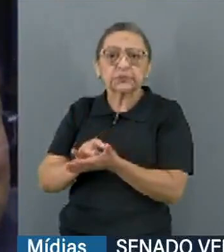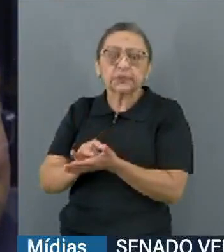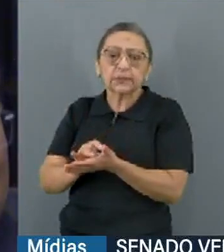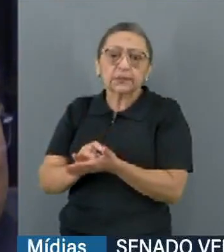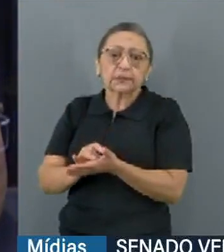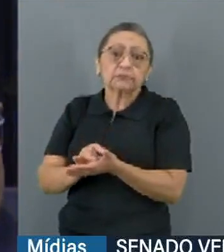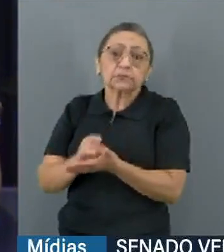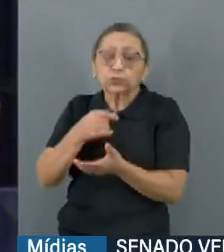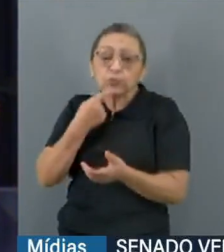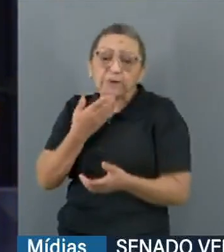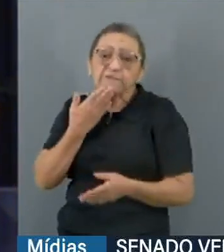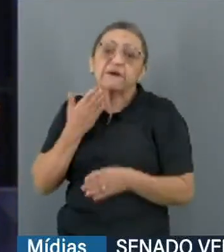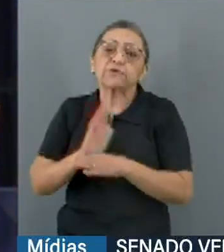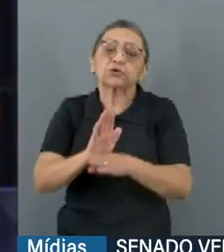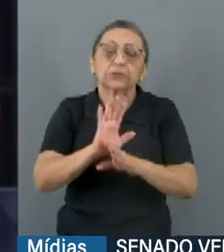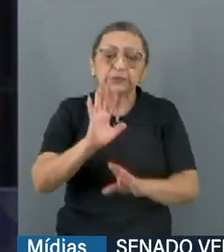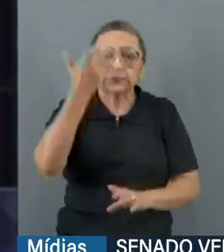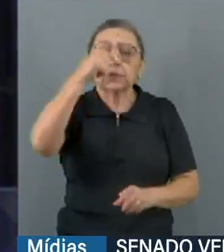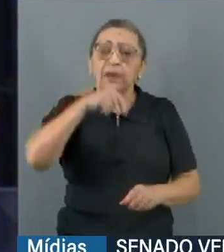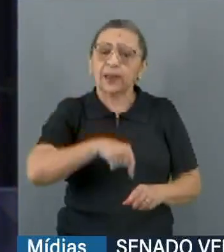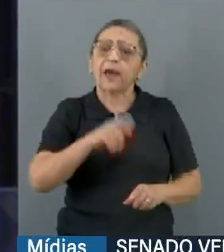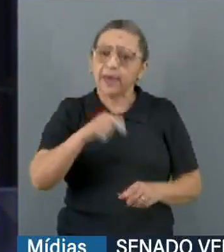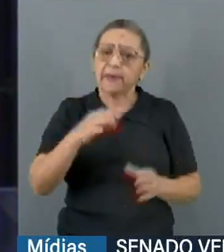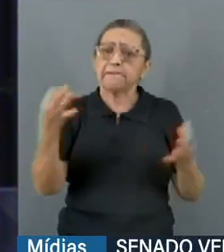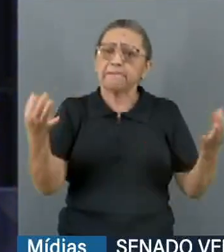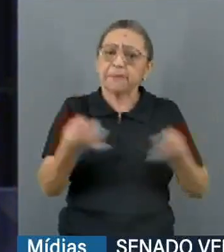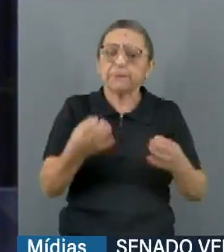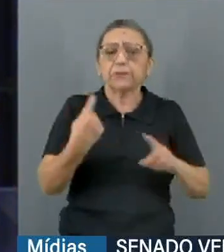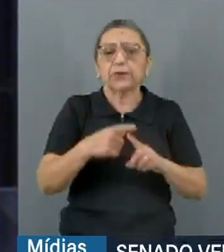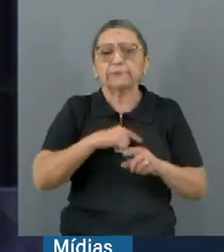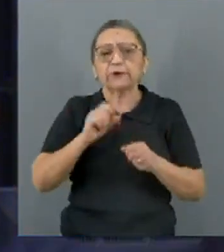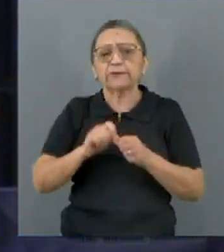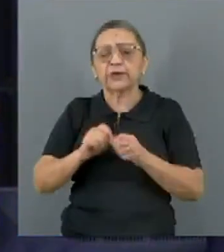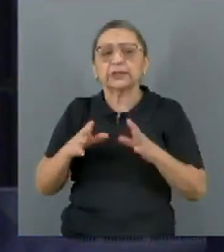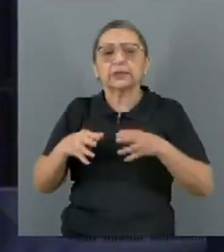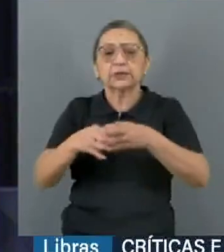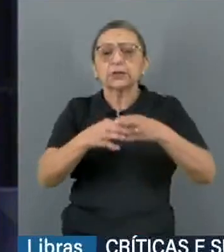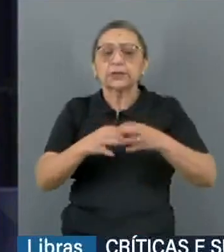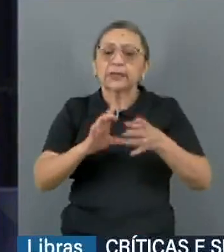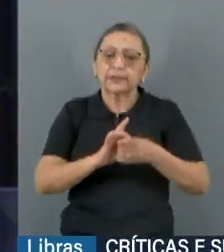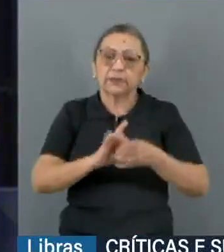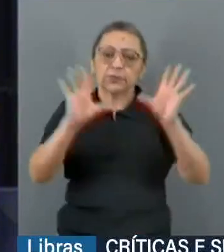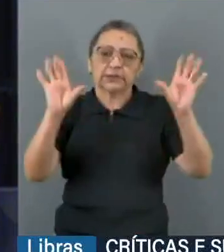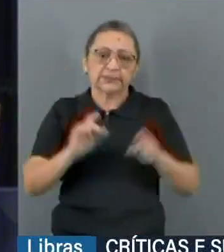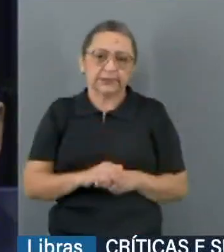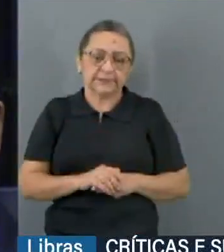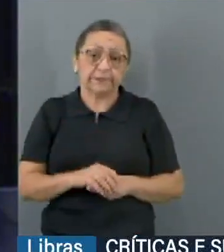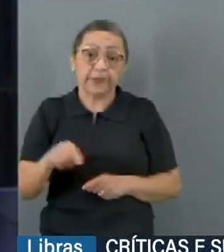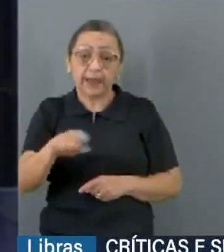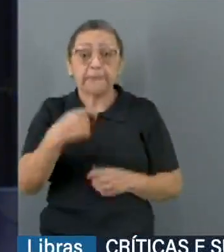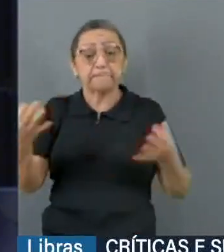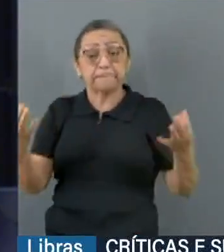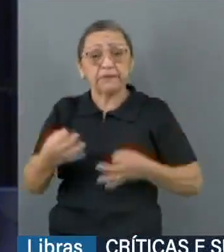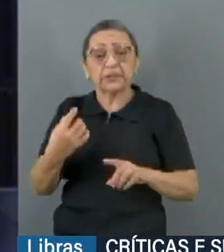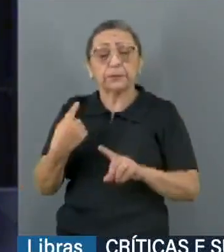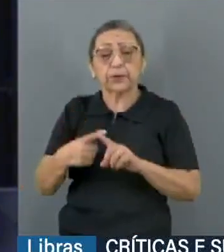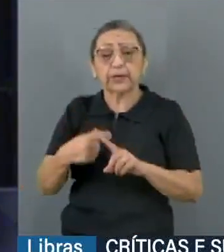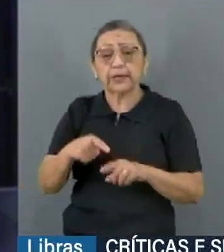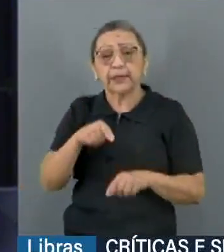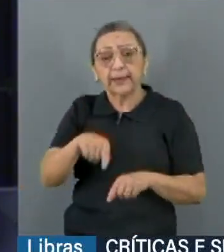de uma solução. Ela é perfeita porque ela foi feita sob a democracia. Ela é perfeita porque ela